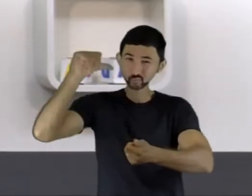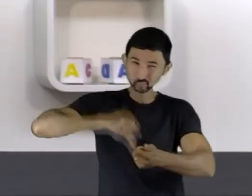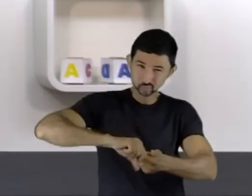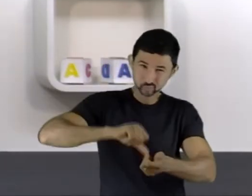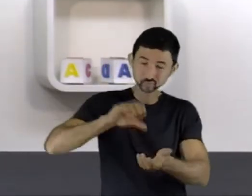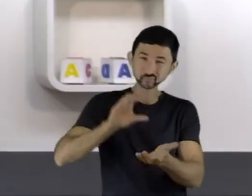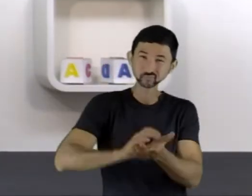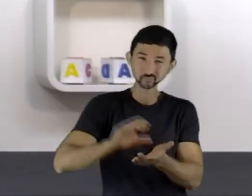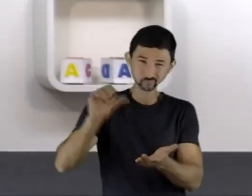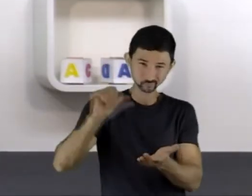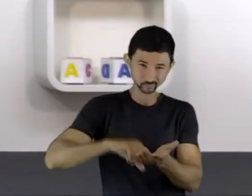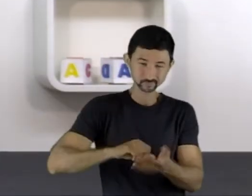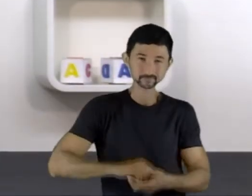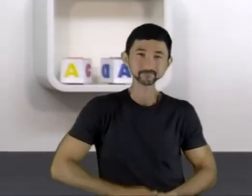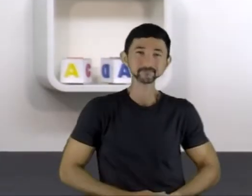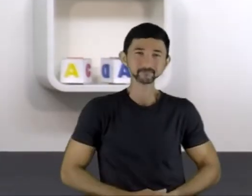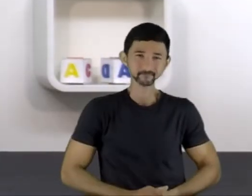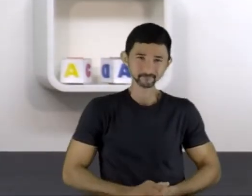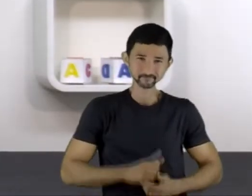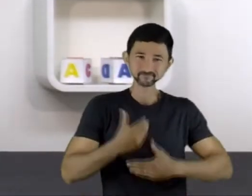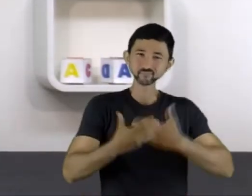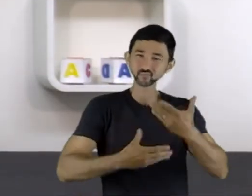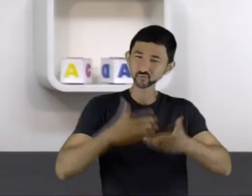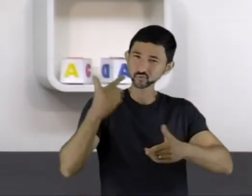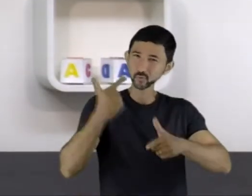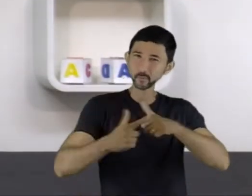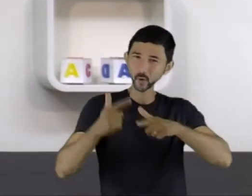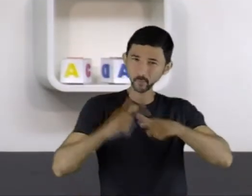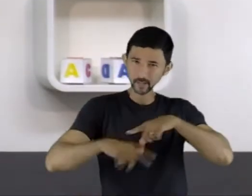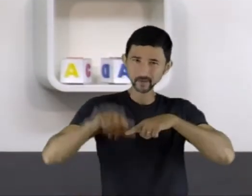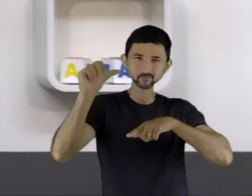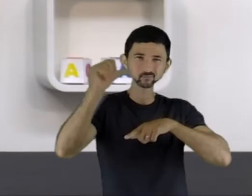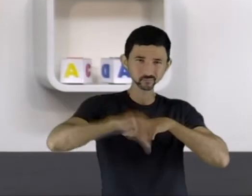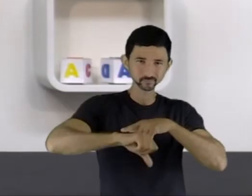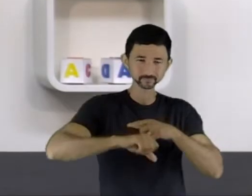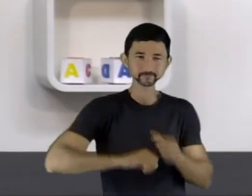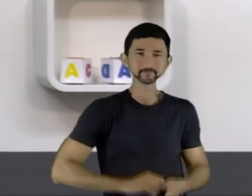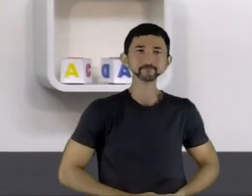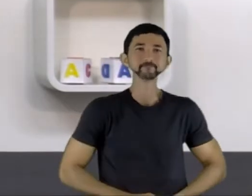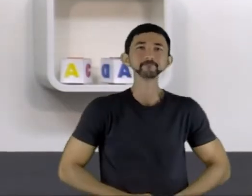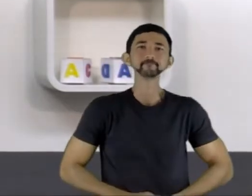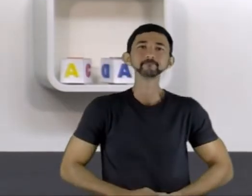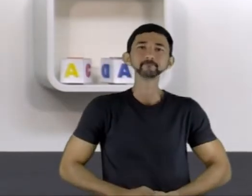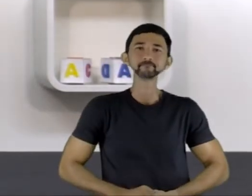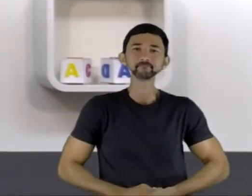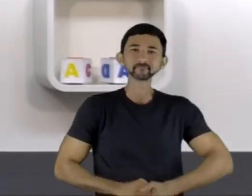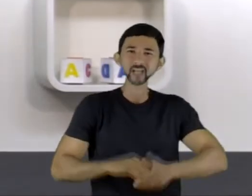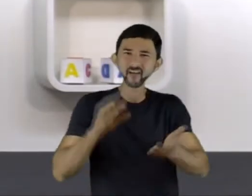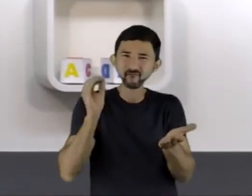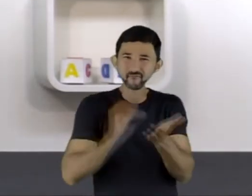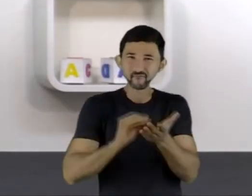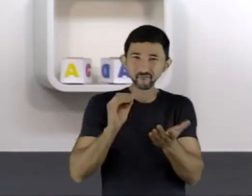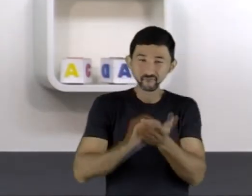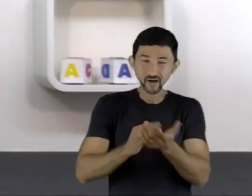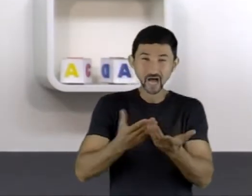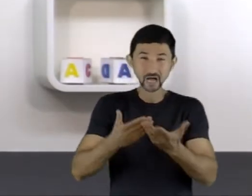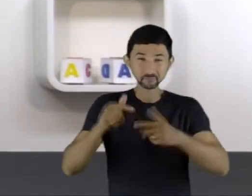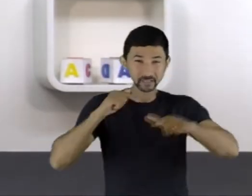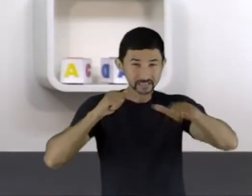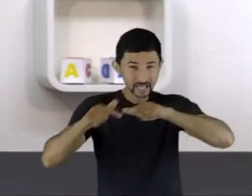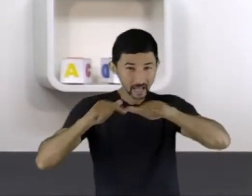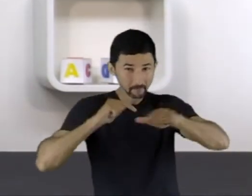capitalista a uma grande depressão, tá? Desemprego em massa, falência